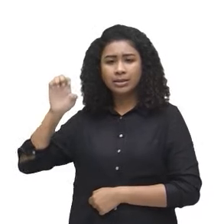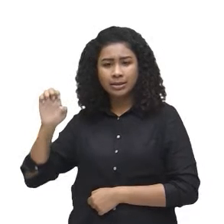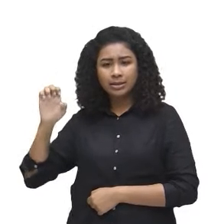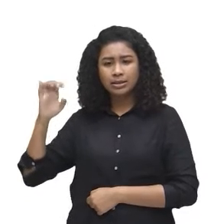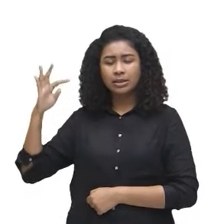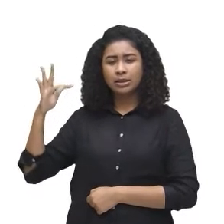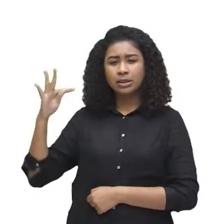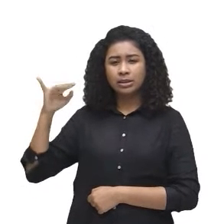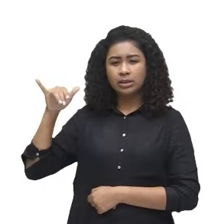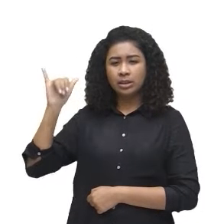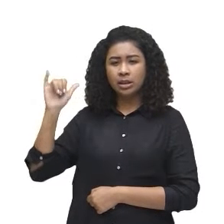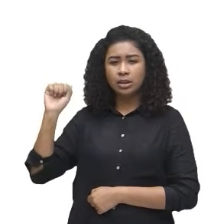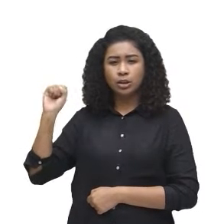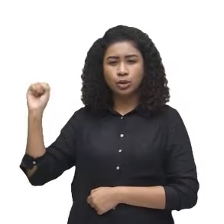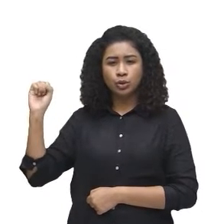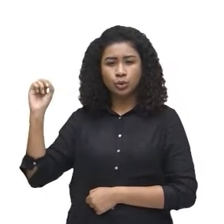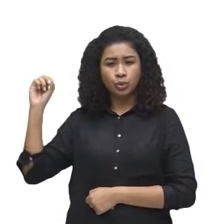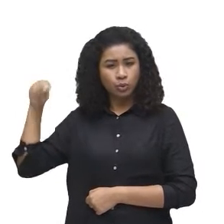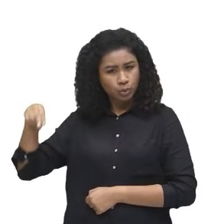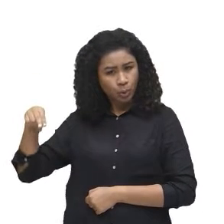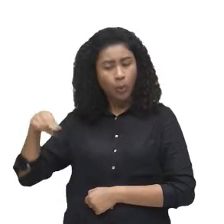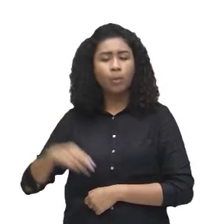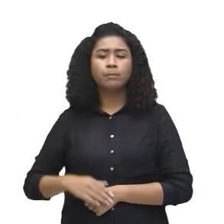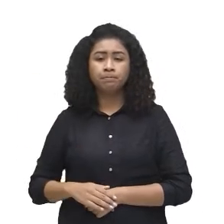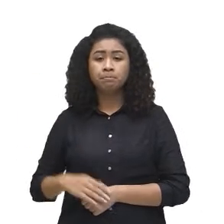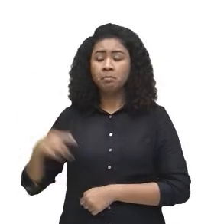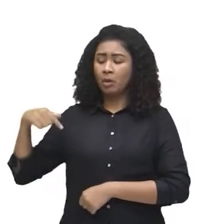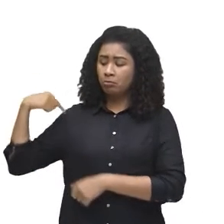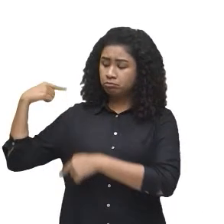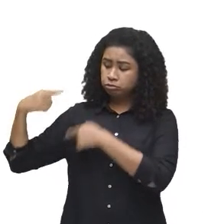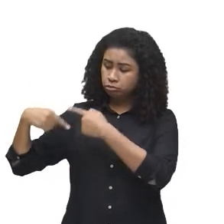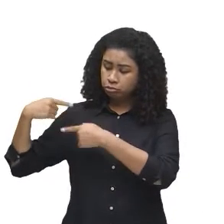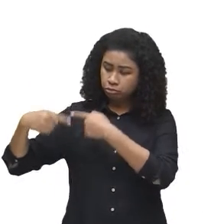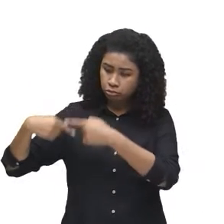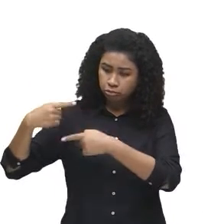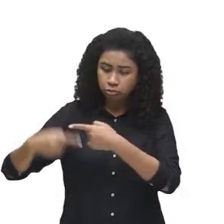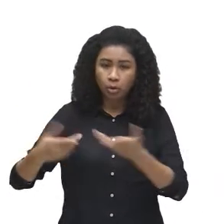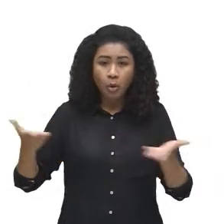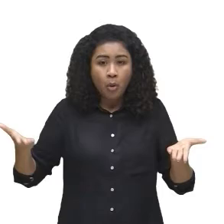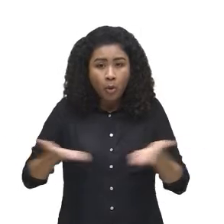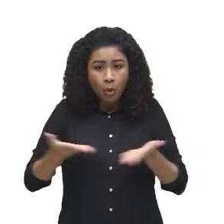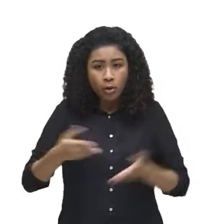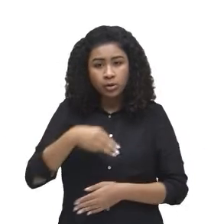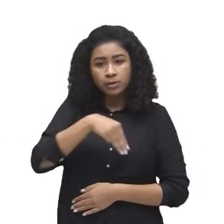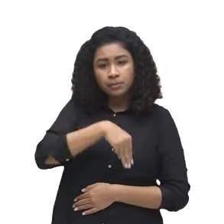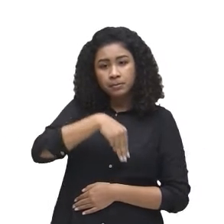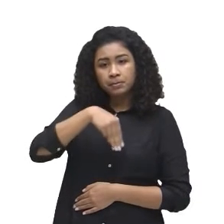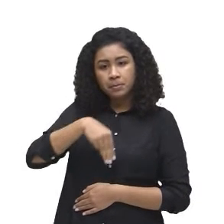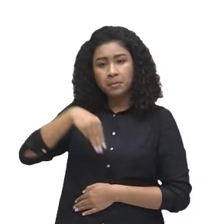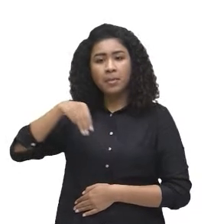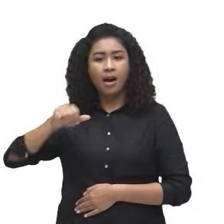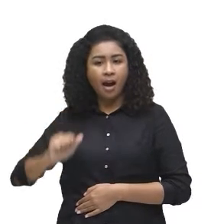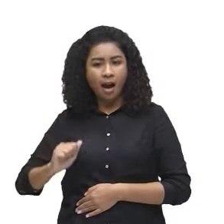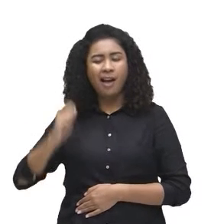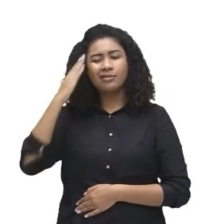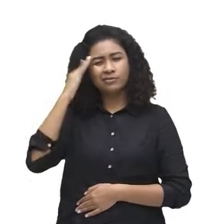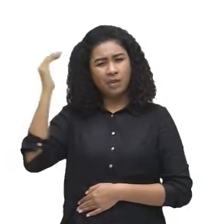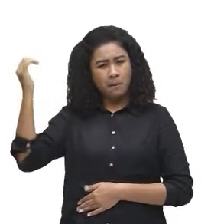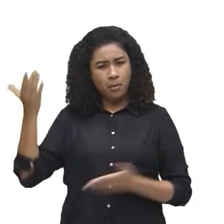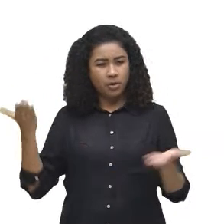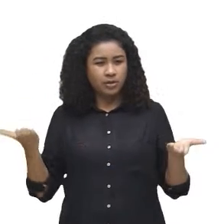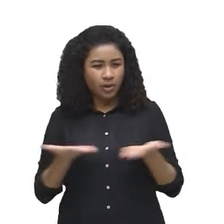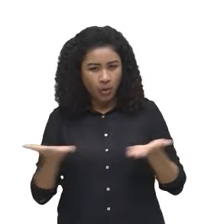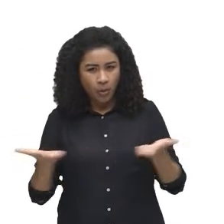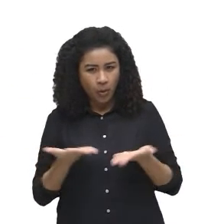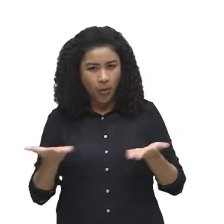dia também agora já tem aí as lutas de MMA, que já está mais popular. Aí algumas pessoas lembram também dos